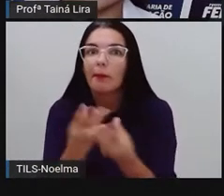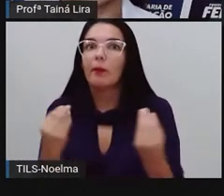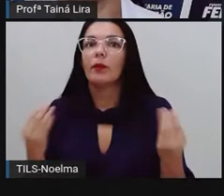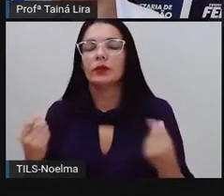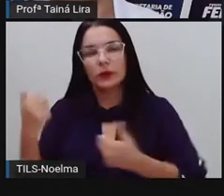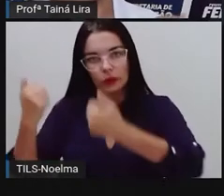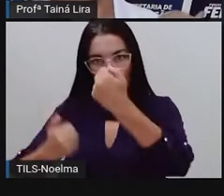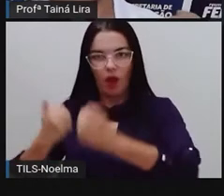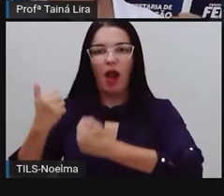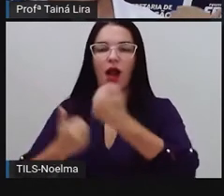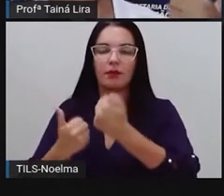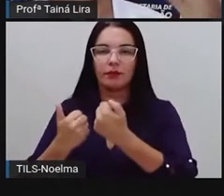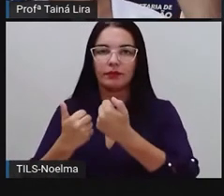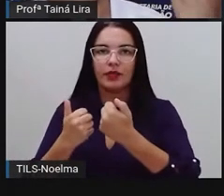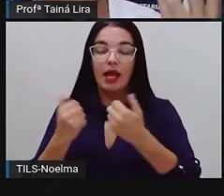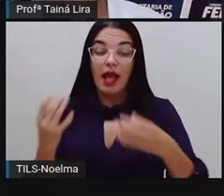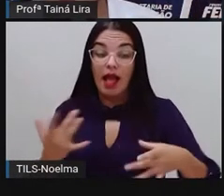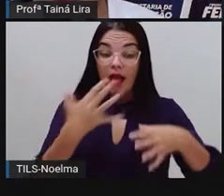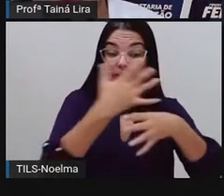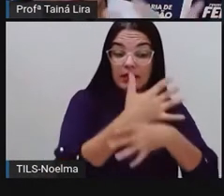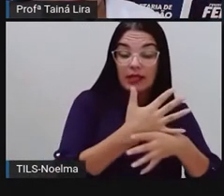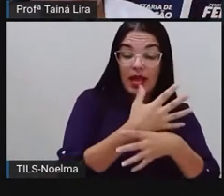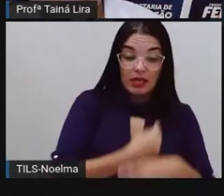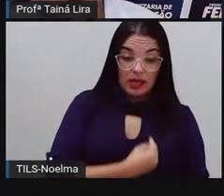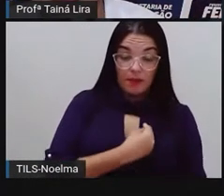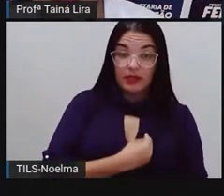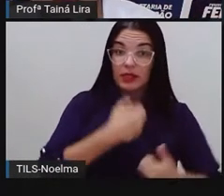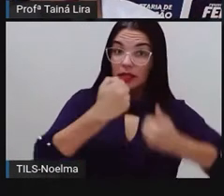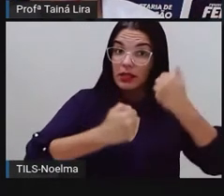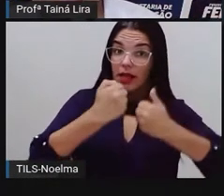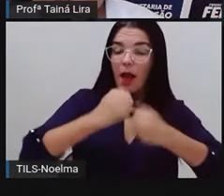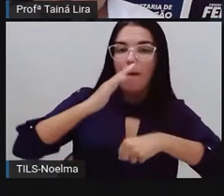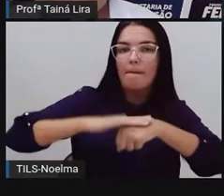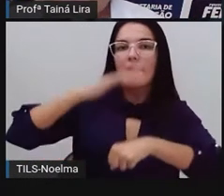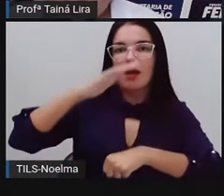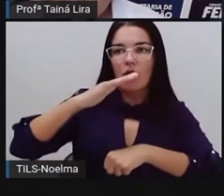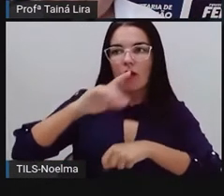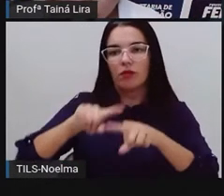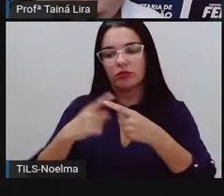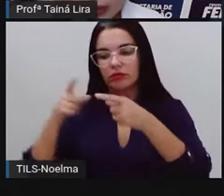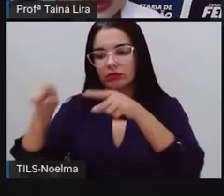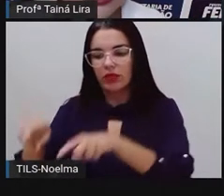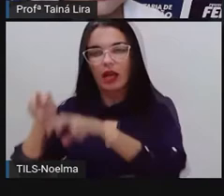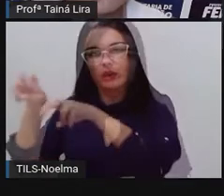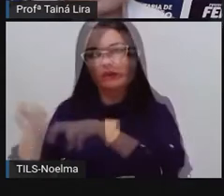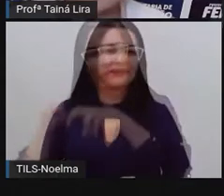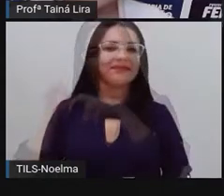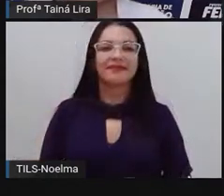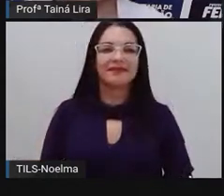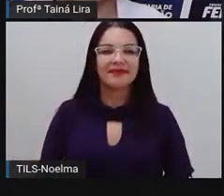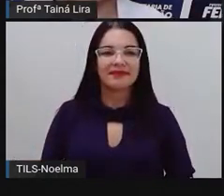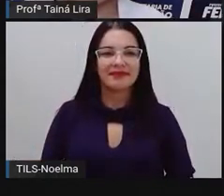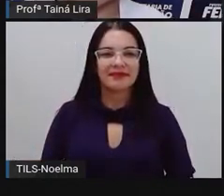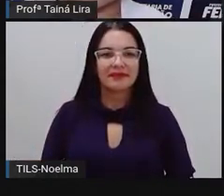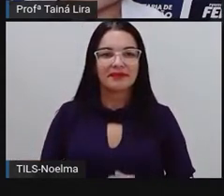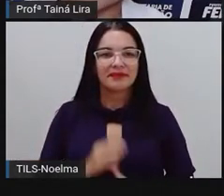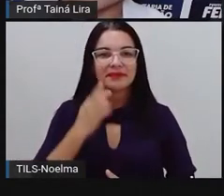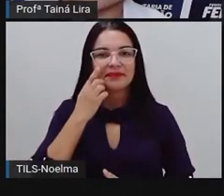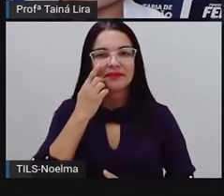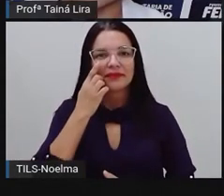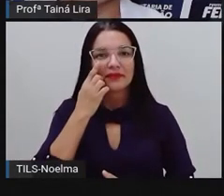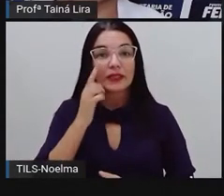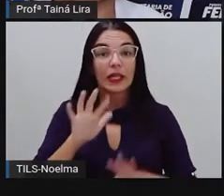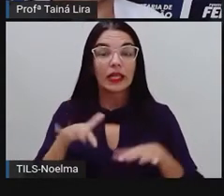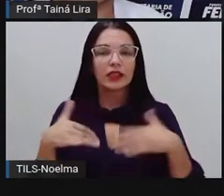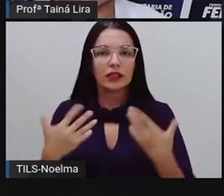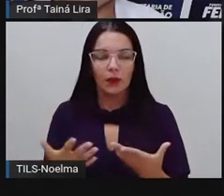urbana é a presença de automóveis vai ser muito maior certo então vamos continuando aqui na zonas